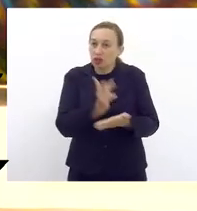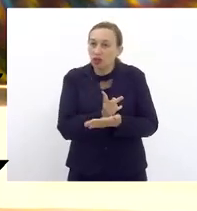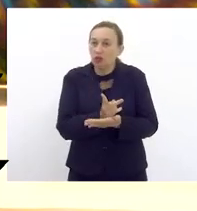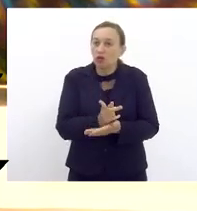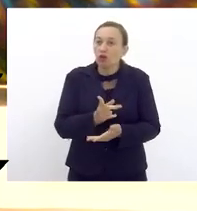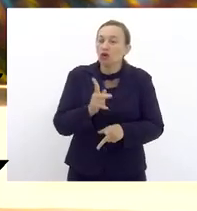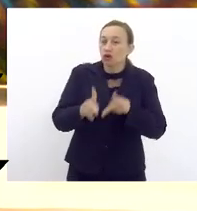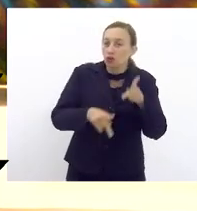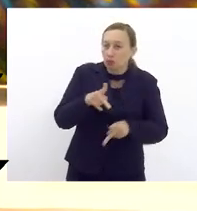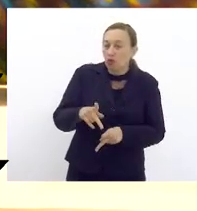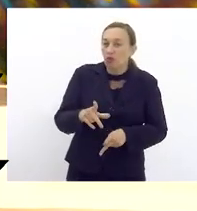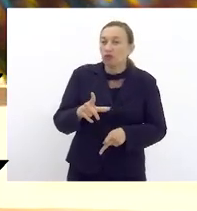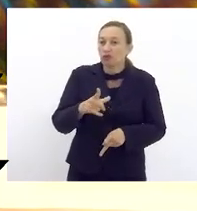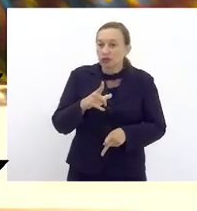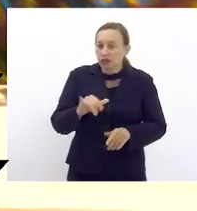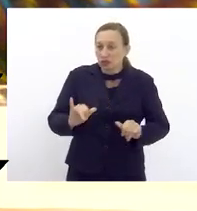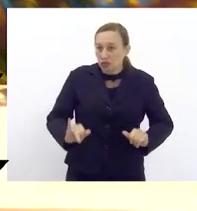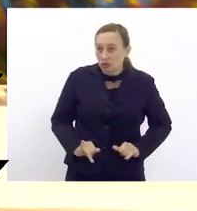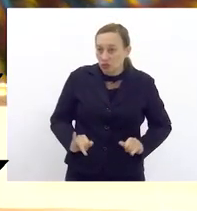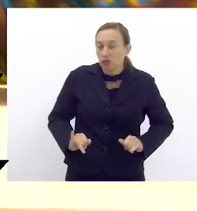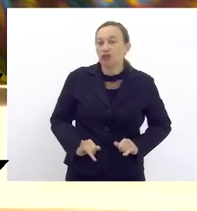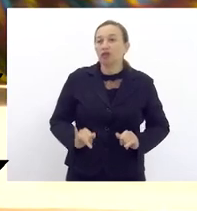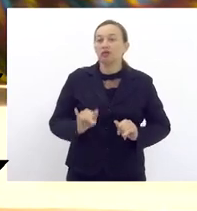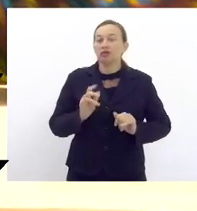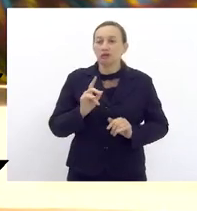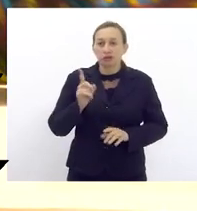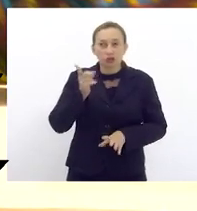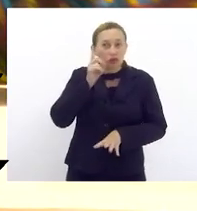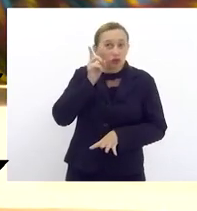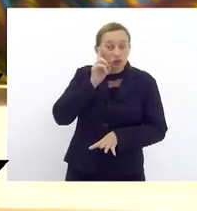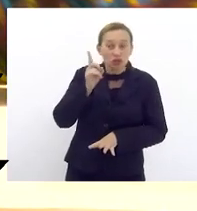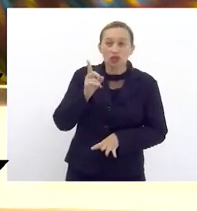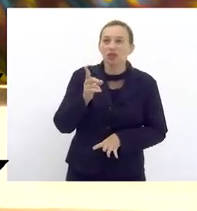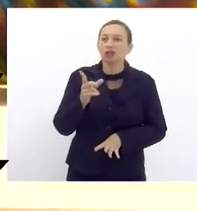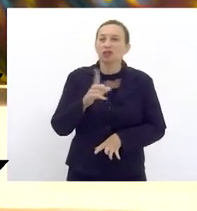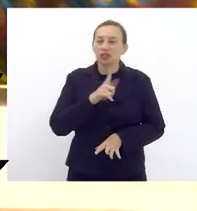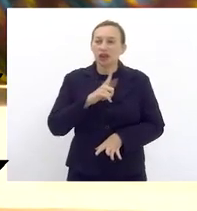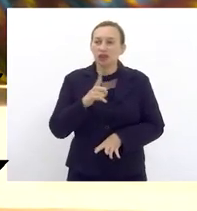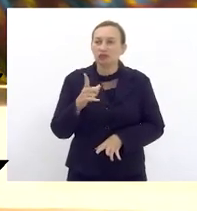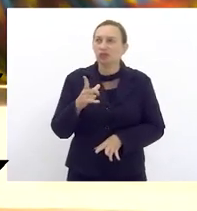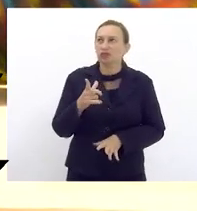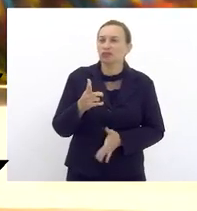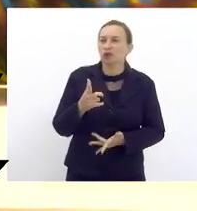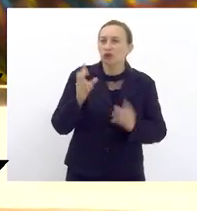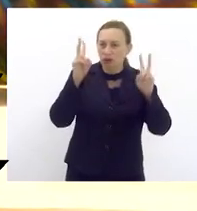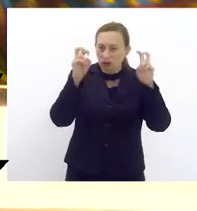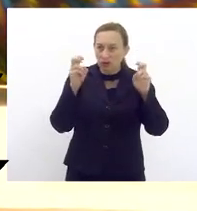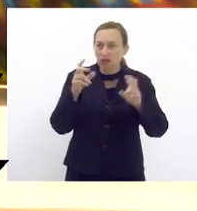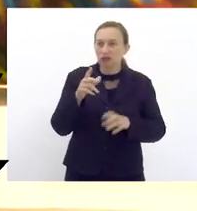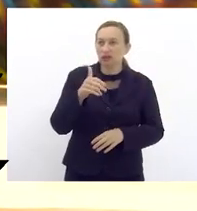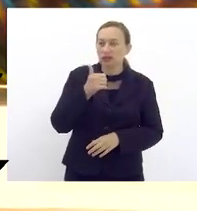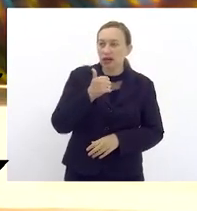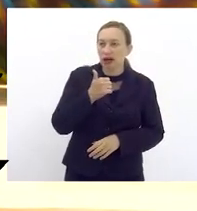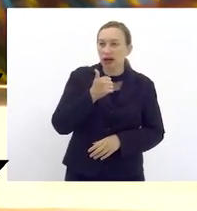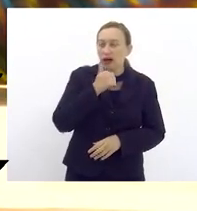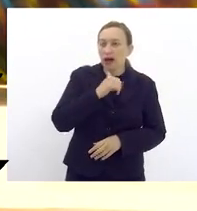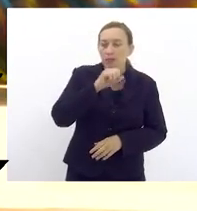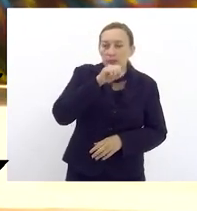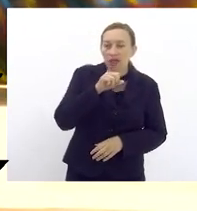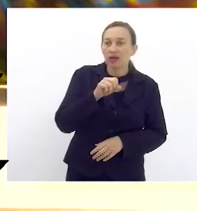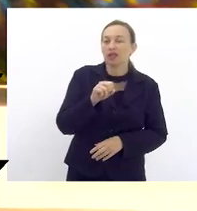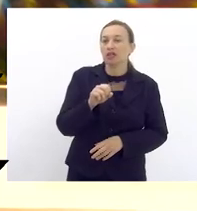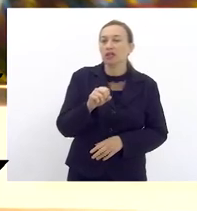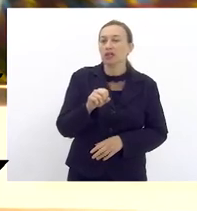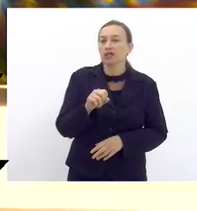costuma passar diariamente né recentemente a gente teve o caso da mãe Paula que eu acho que todo mundo deve ter assistido que foi aquela